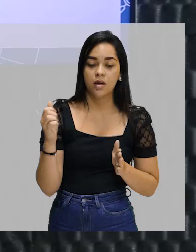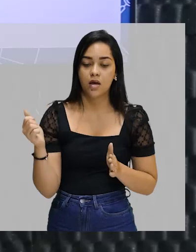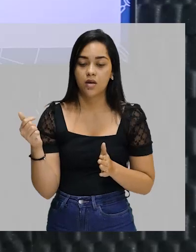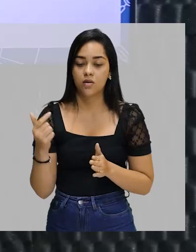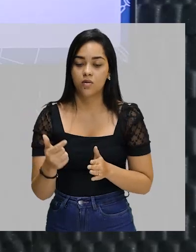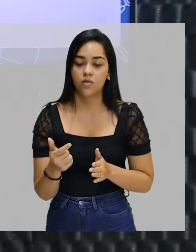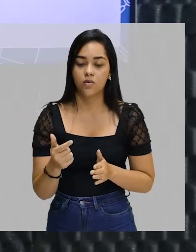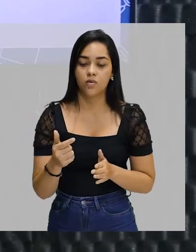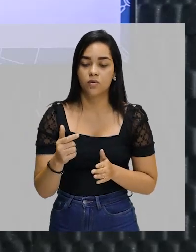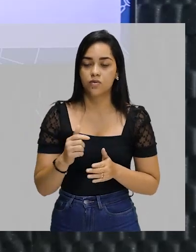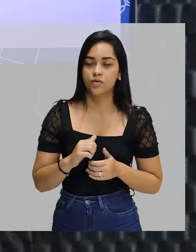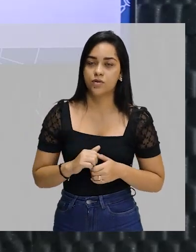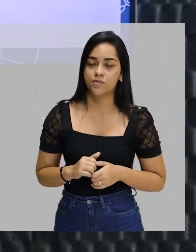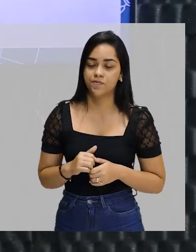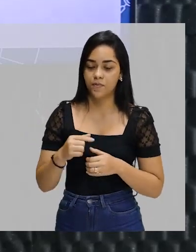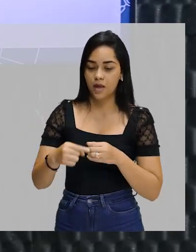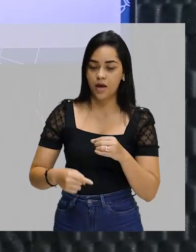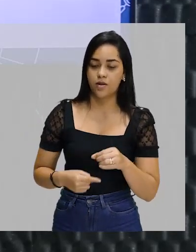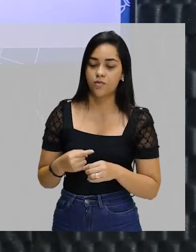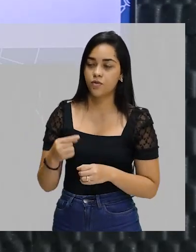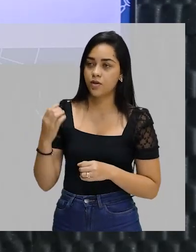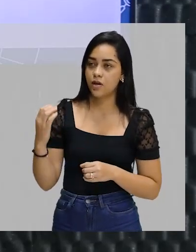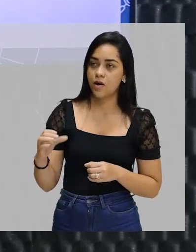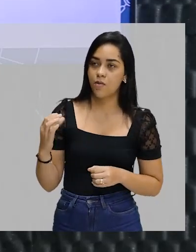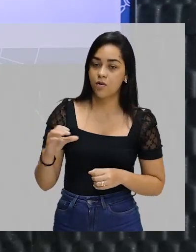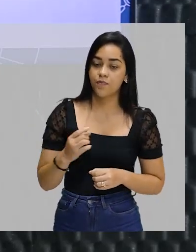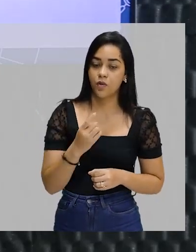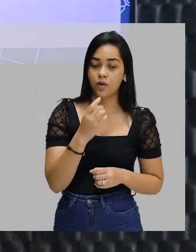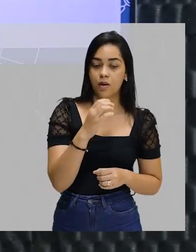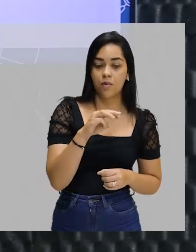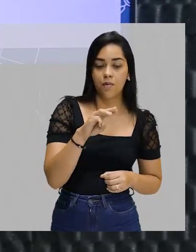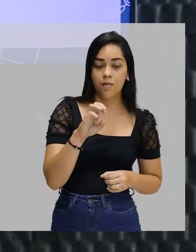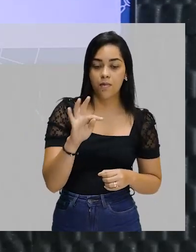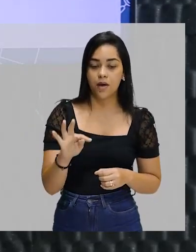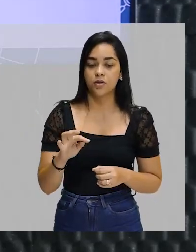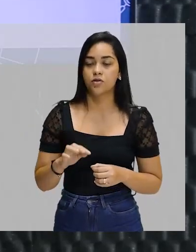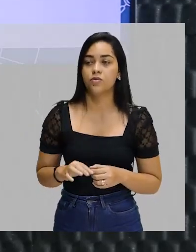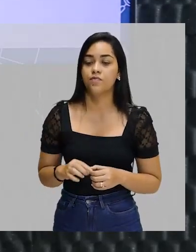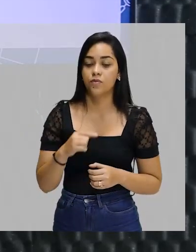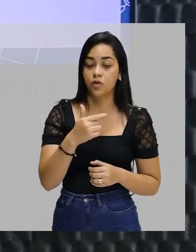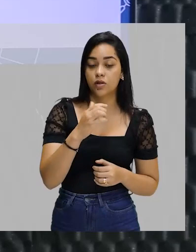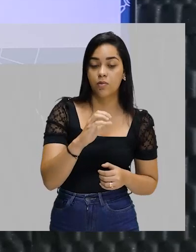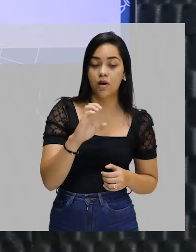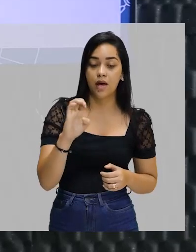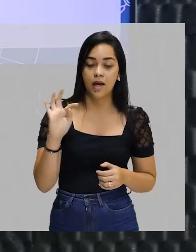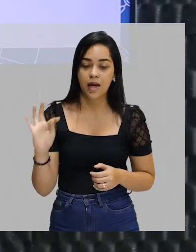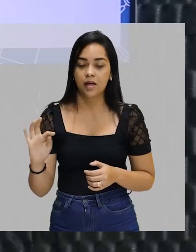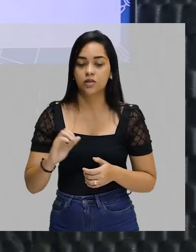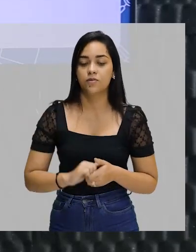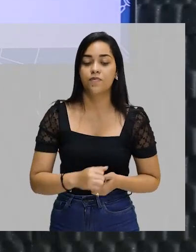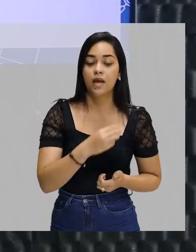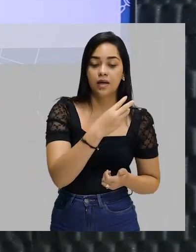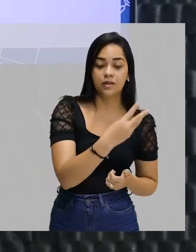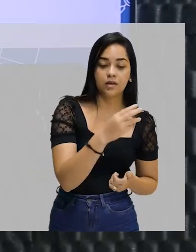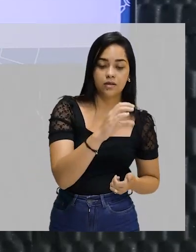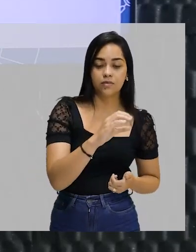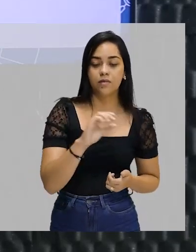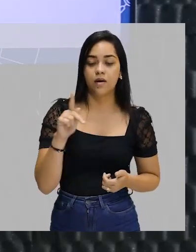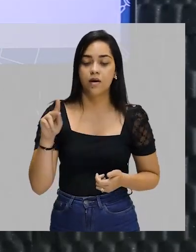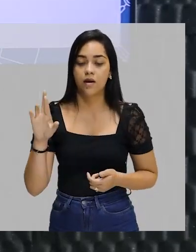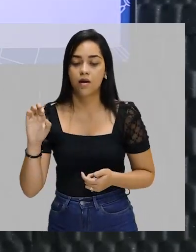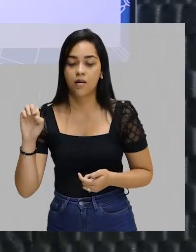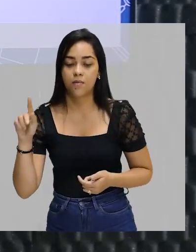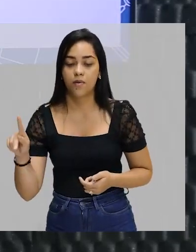12 átomos de carbonos. Um carbono, met. 2 carbonos, et.